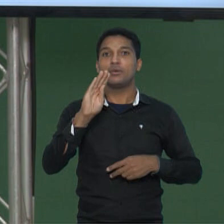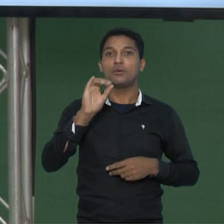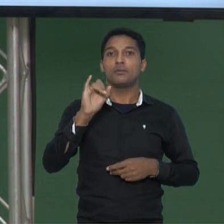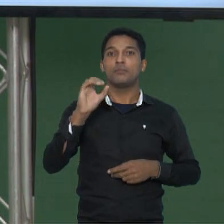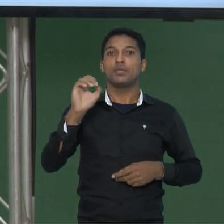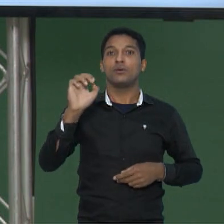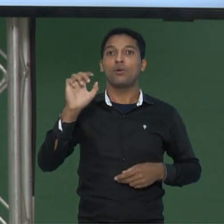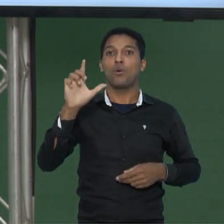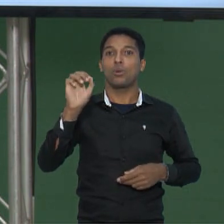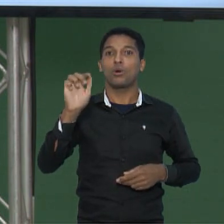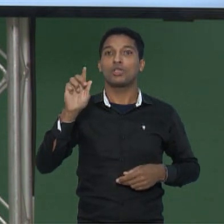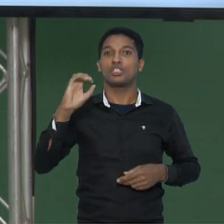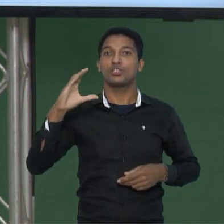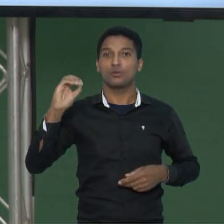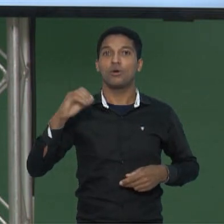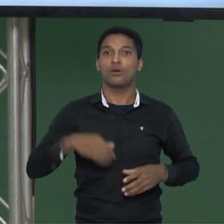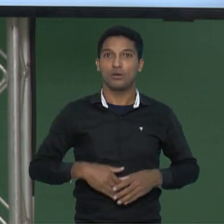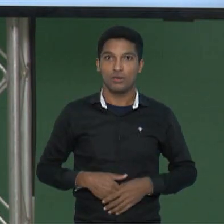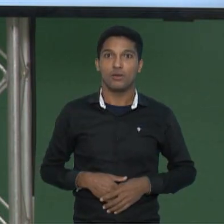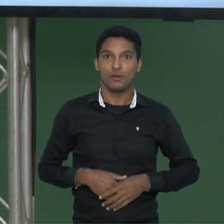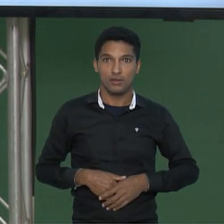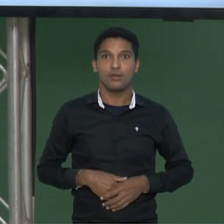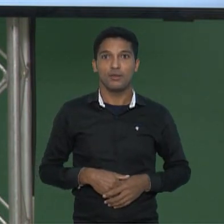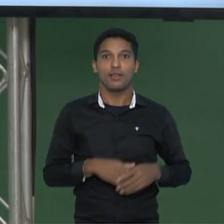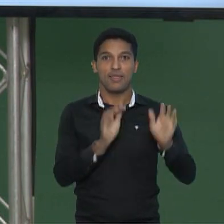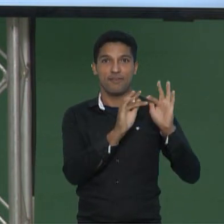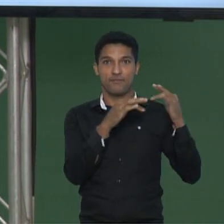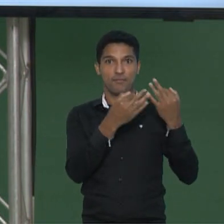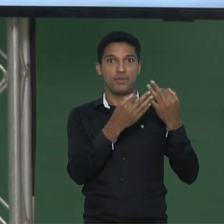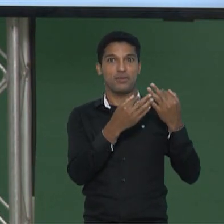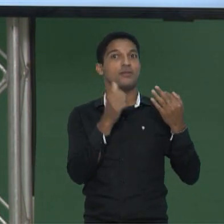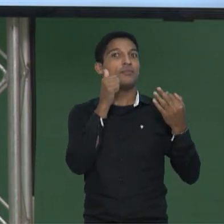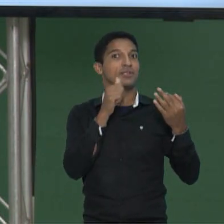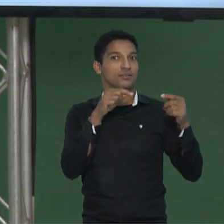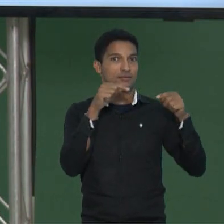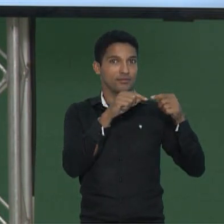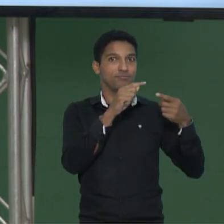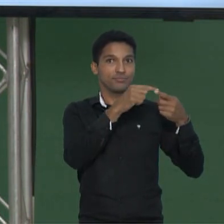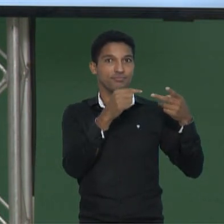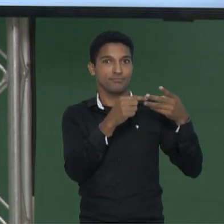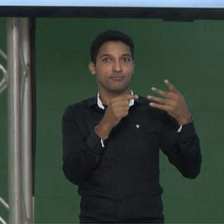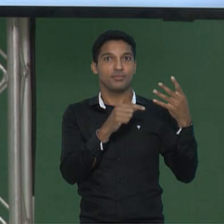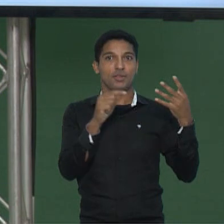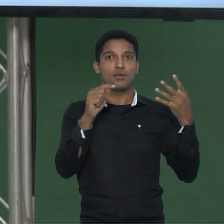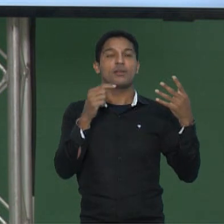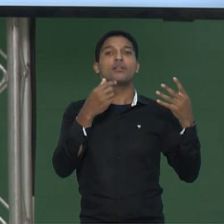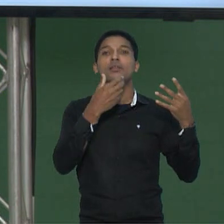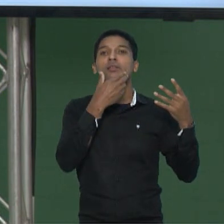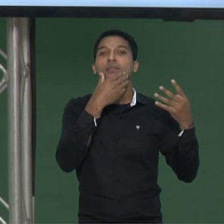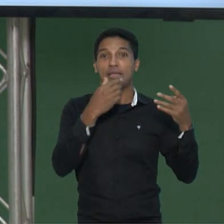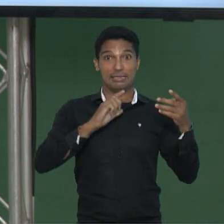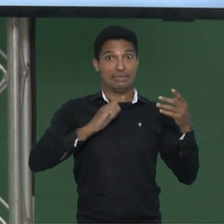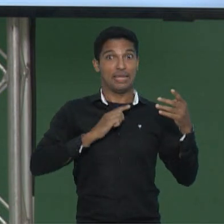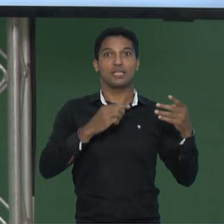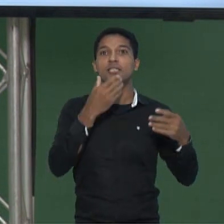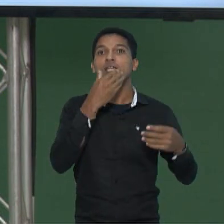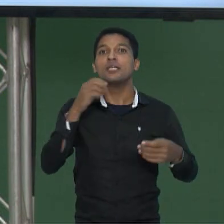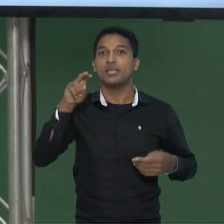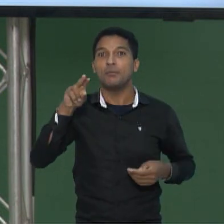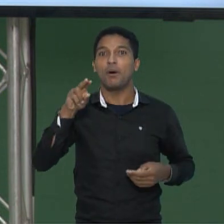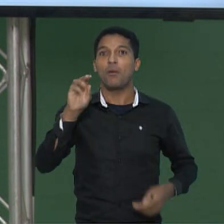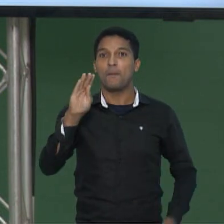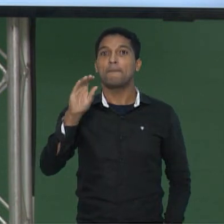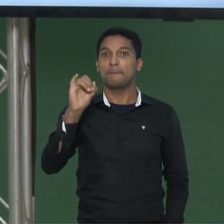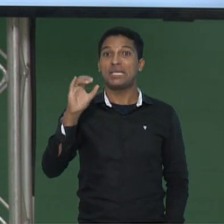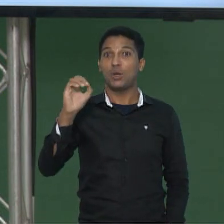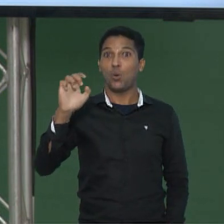irmão biológico de algumas daquelas meninas. Então ele tem irmão biológico do mesmo pai